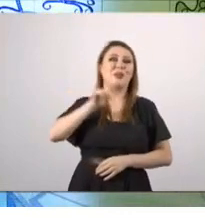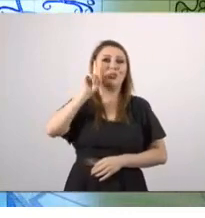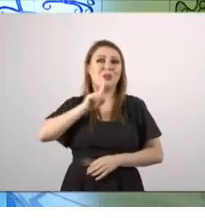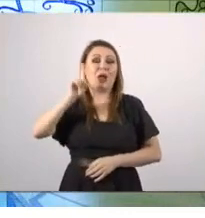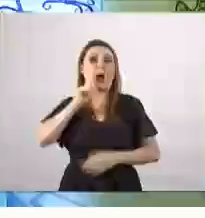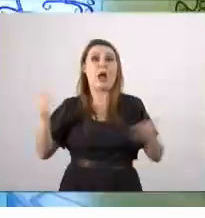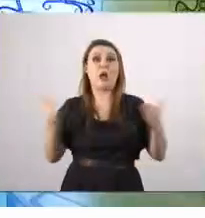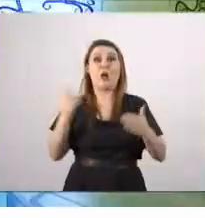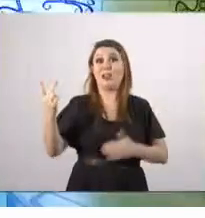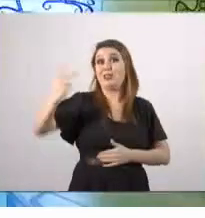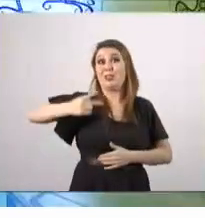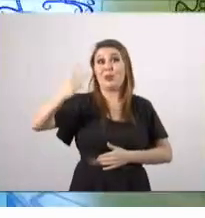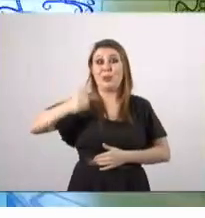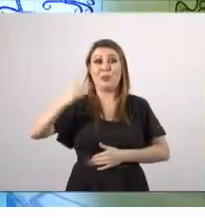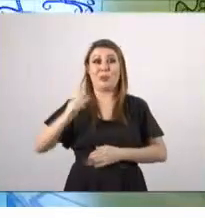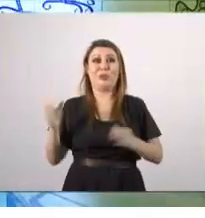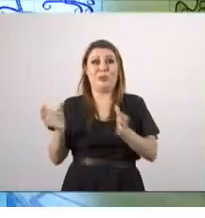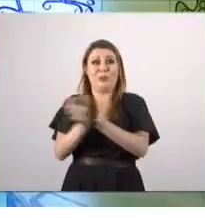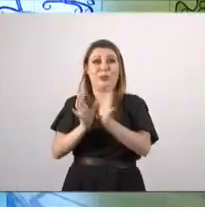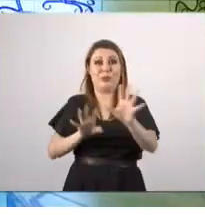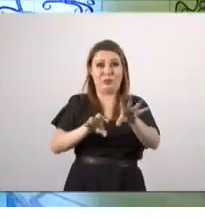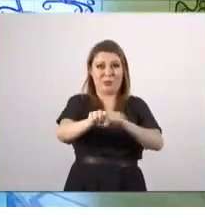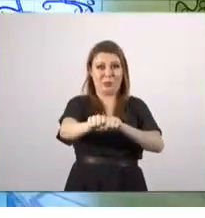da segunda turma.